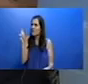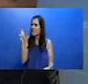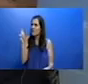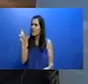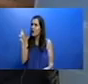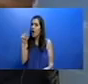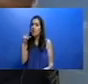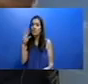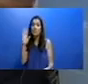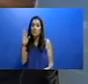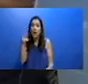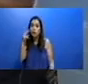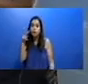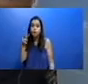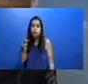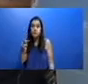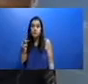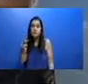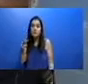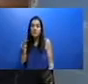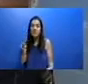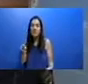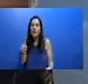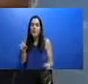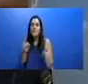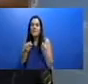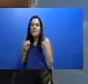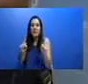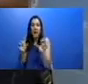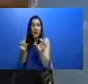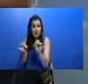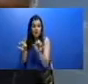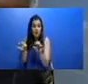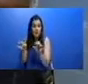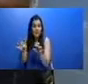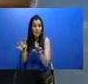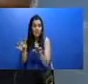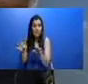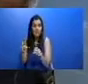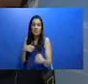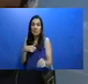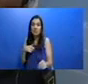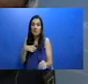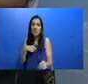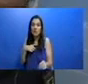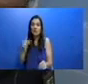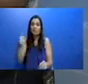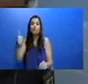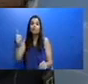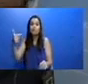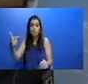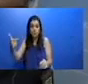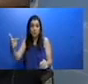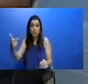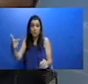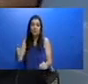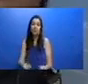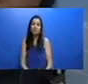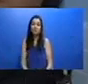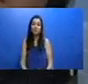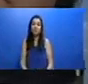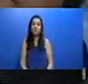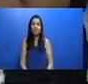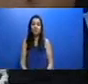você olha e já vê. No mercado vende dessa maneira. E tem ali uma dúzia, ou seja, um grupinho de